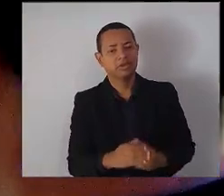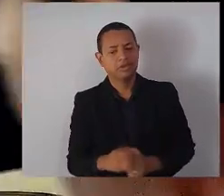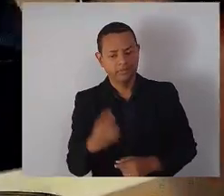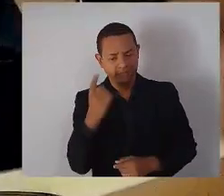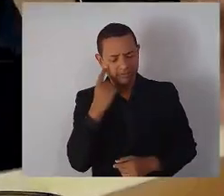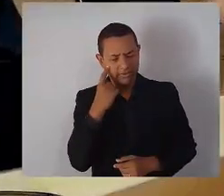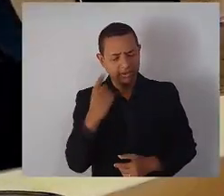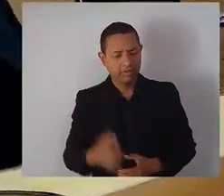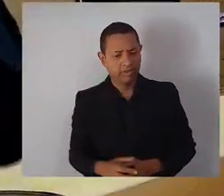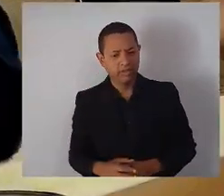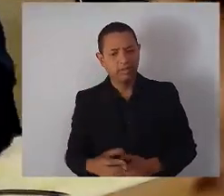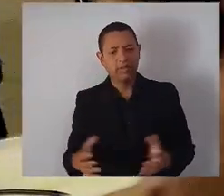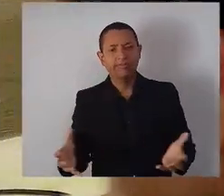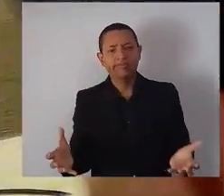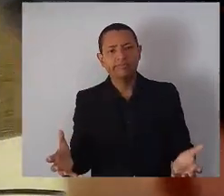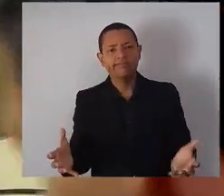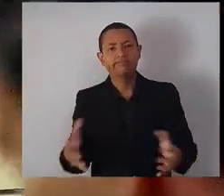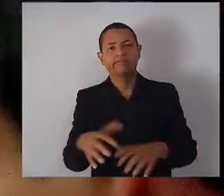partidária,